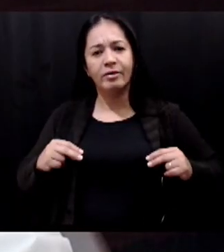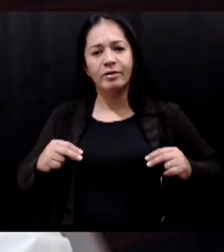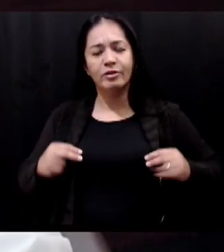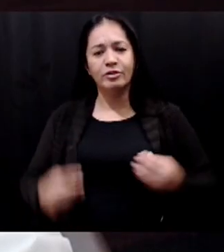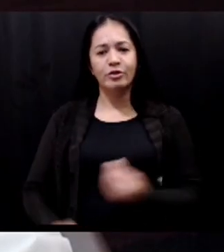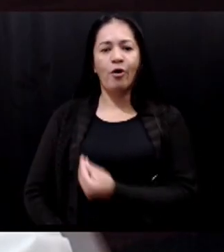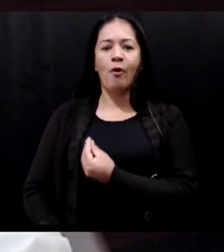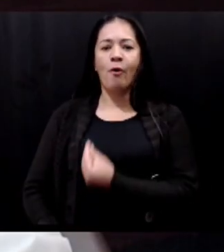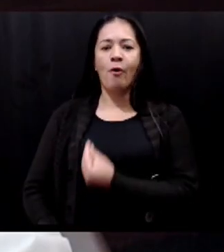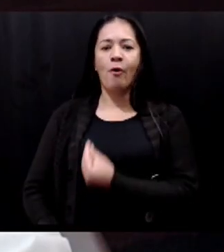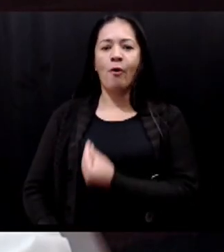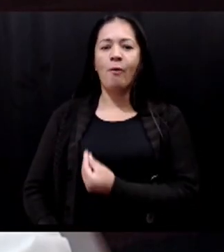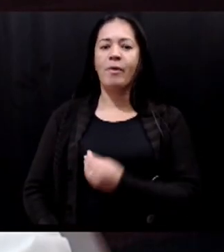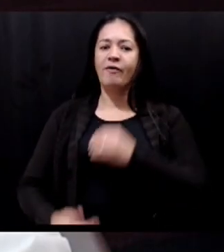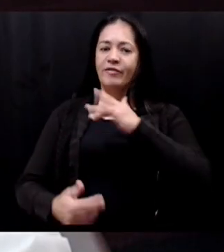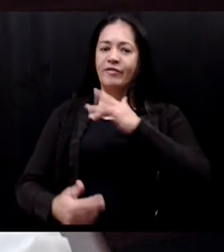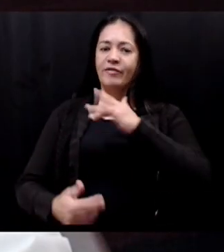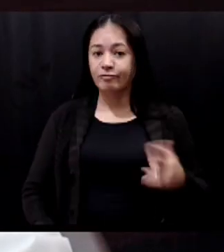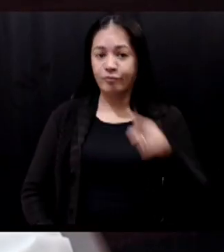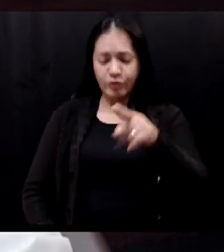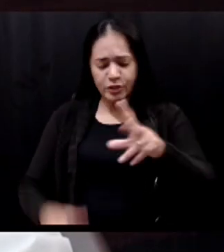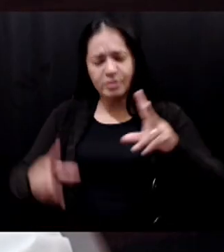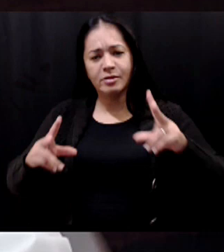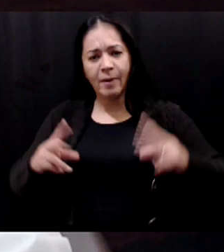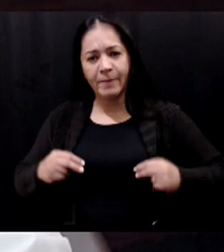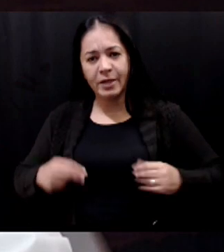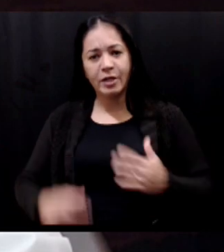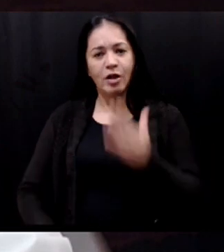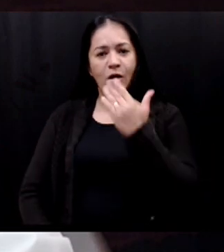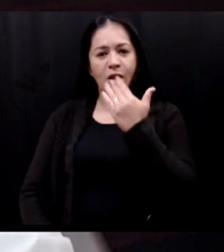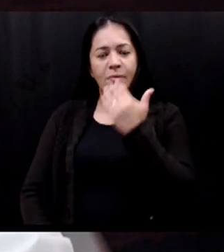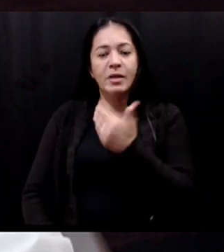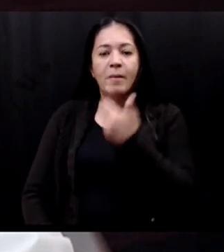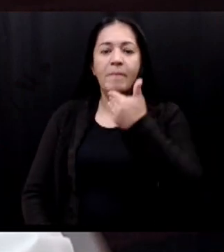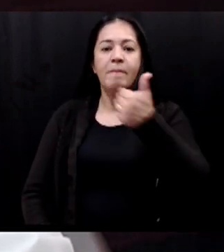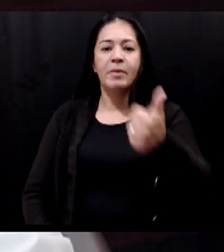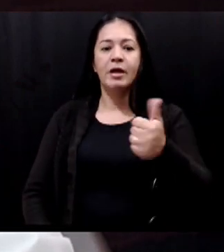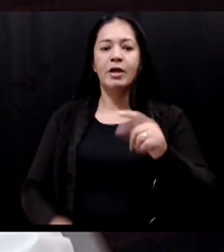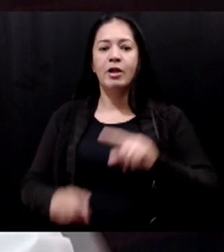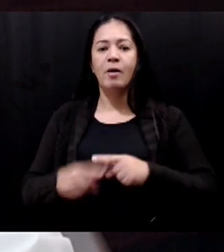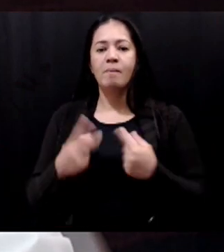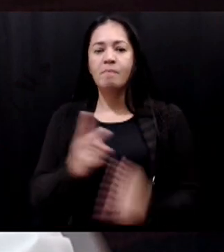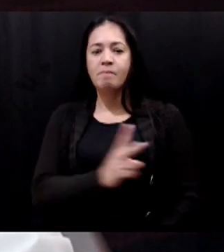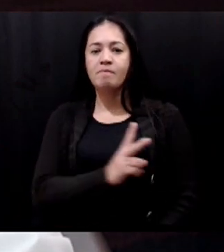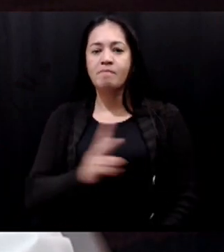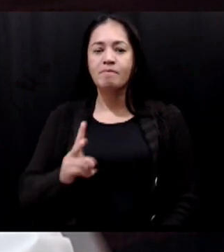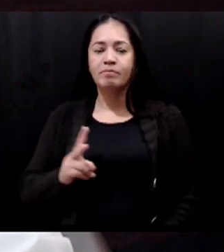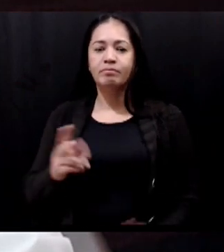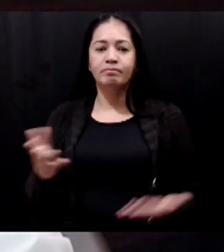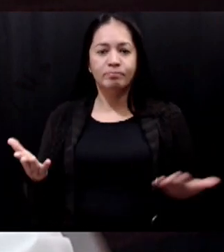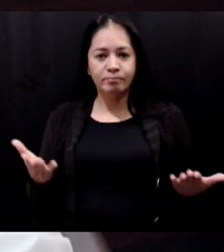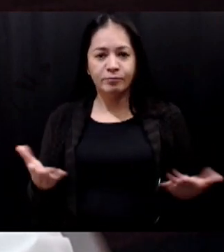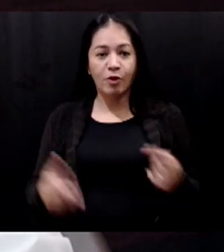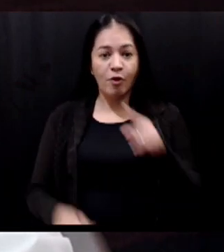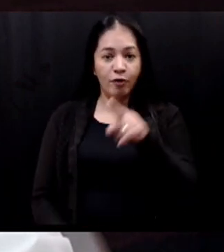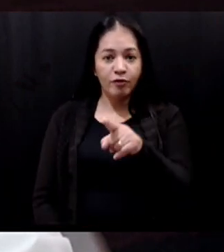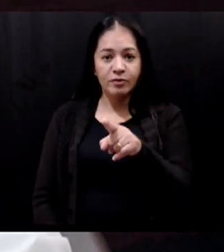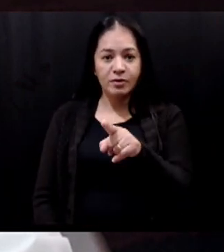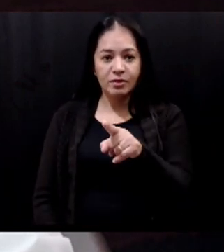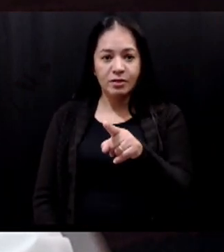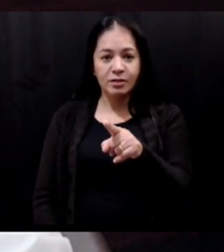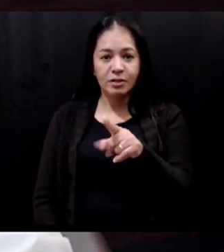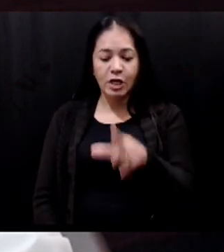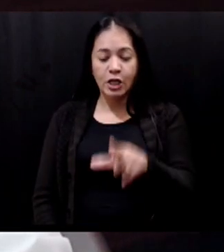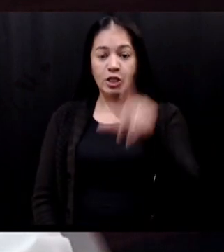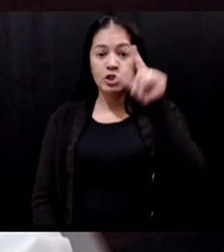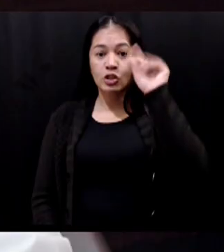você merece ter uma alimentação melhor, mais nutritiva. Então, quando você tomar a decisão de